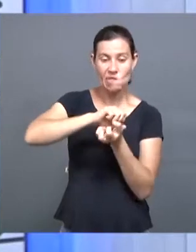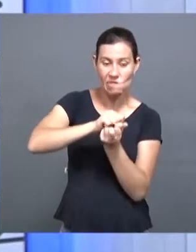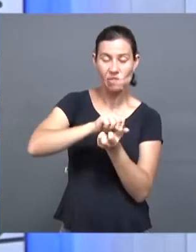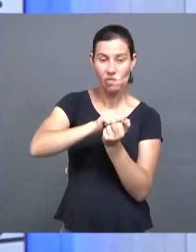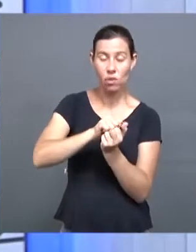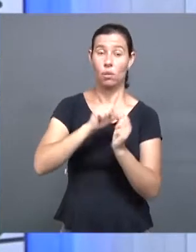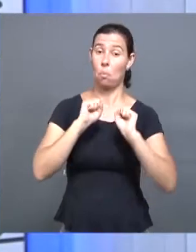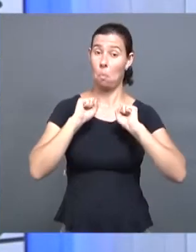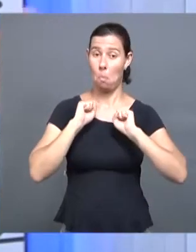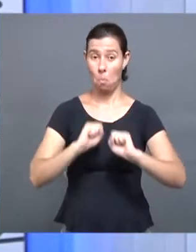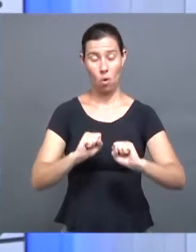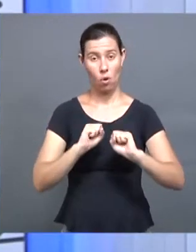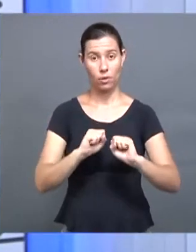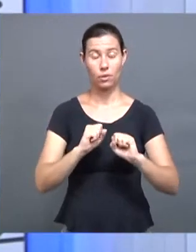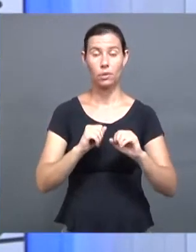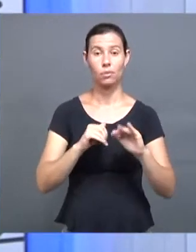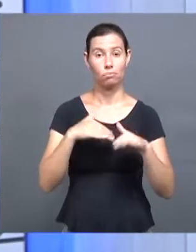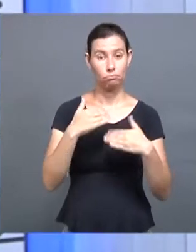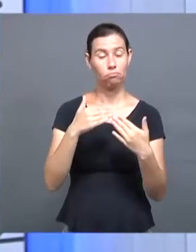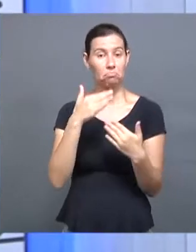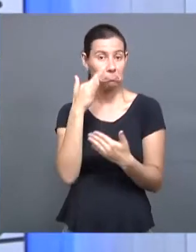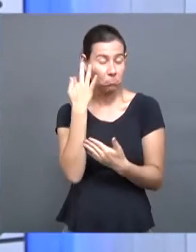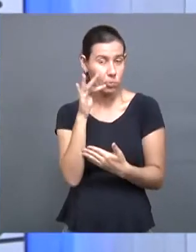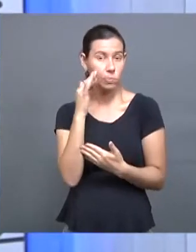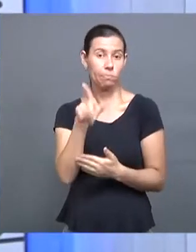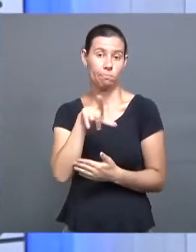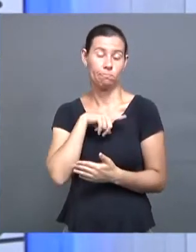pode desencadear uma dor de cabeça. Com